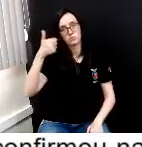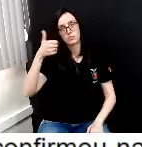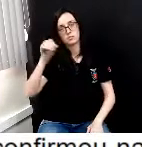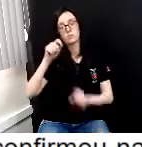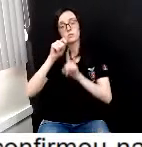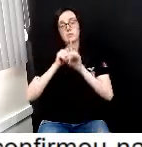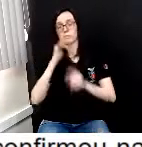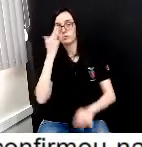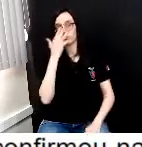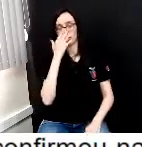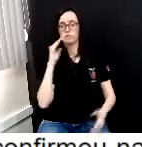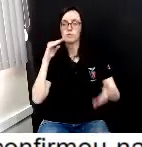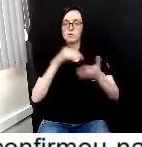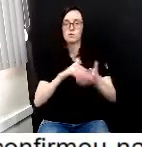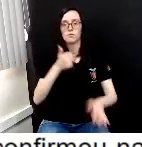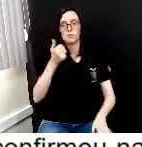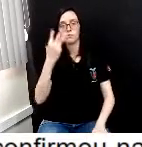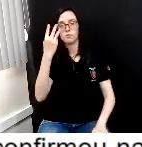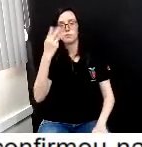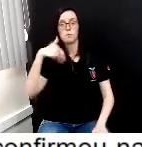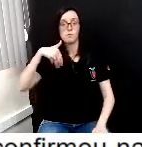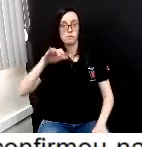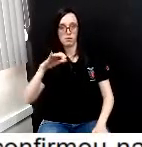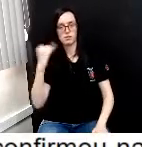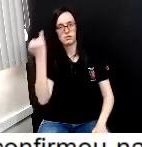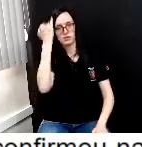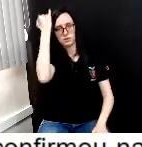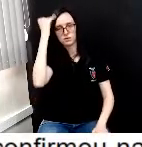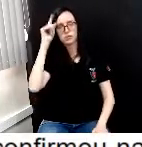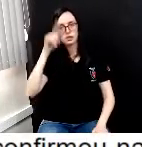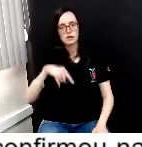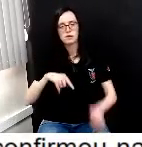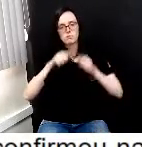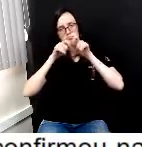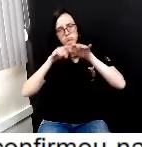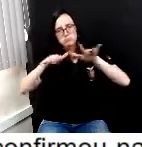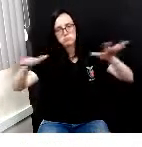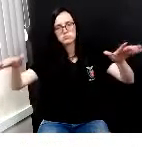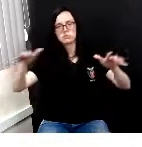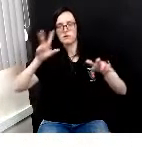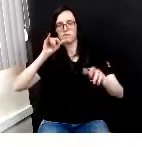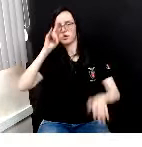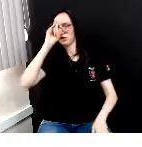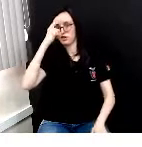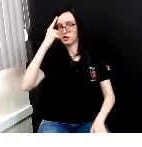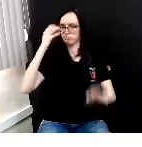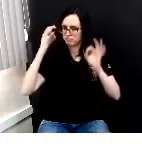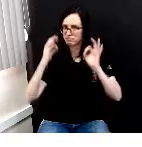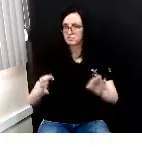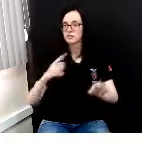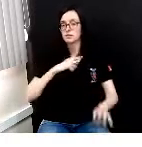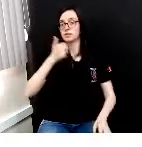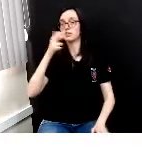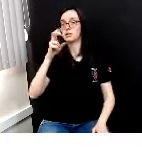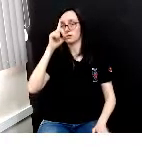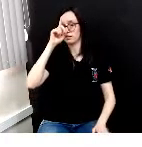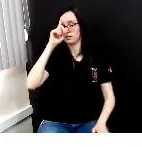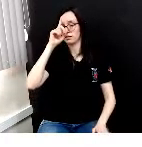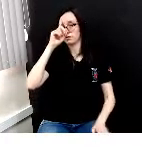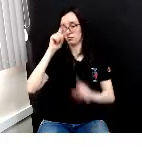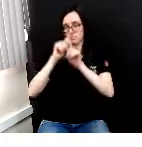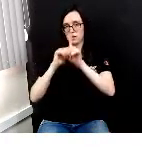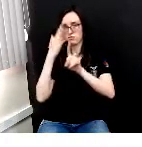de fevereiro e irá até 13 de março, com o dia de mobilização nacional, o dia 15 de